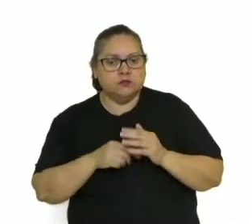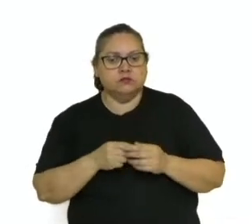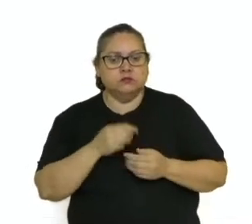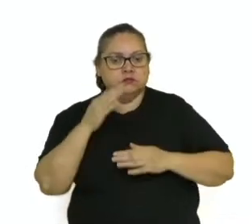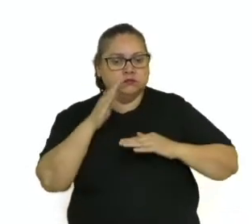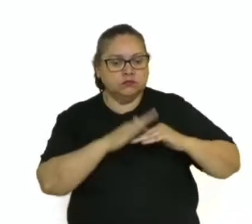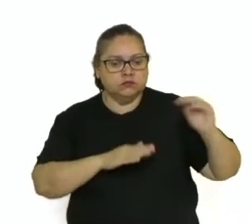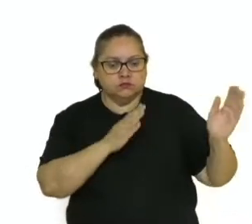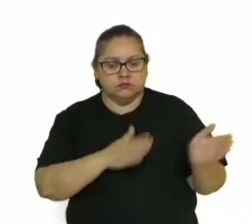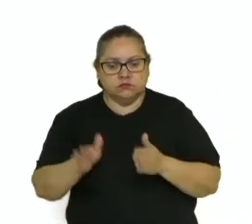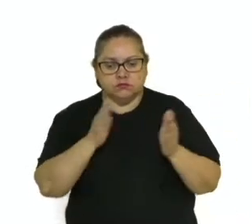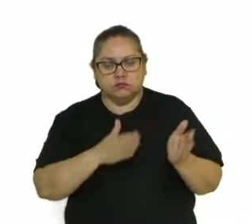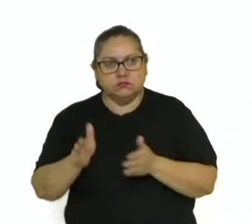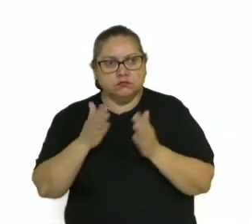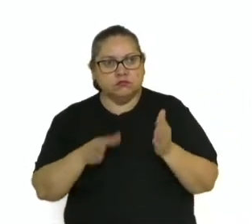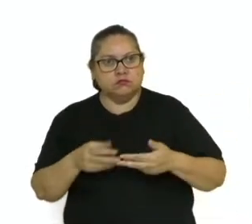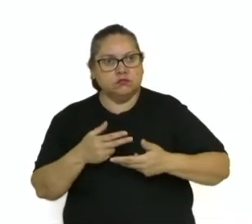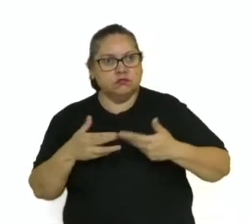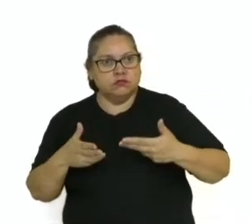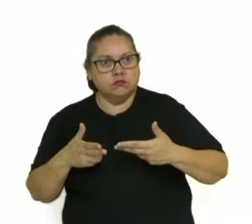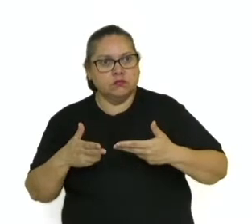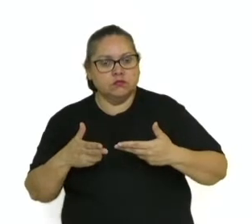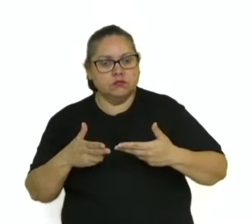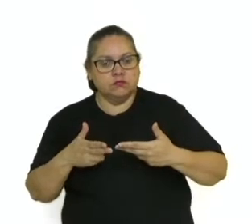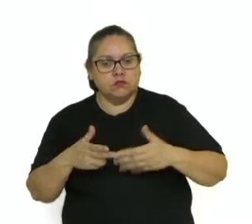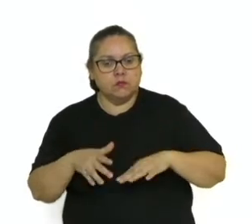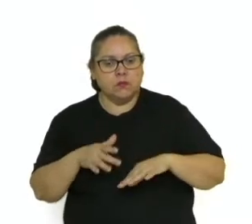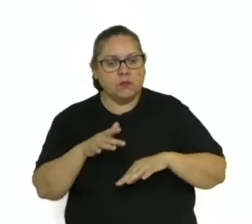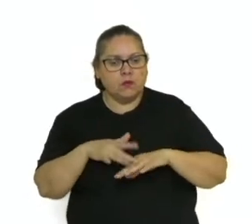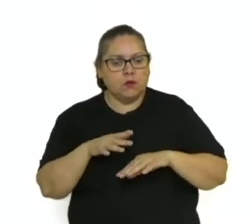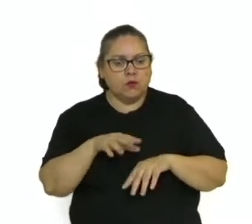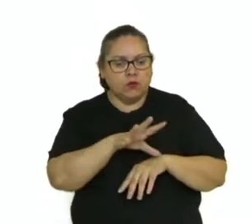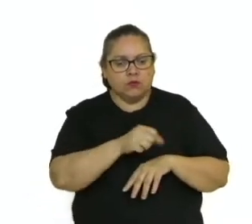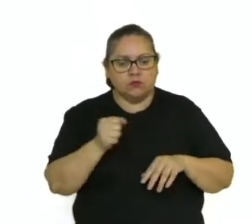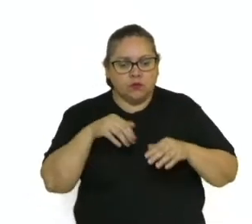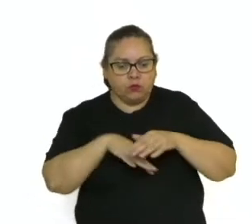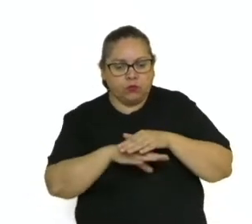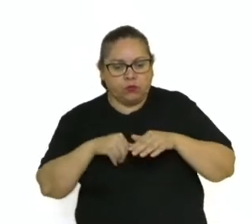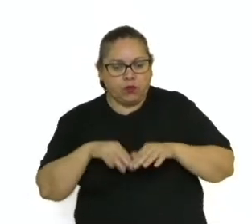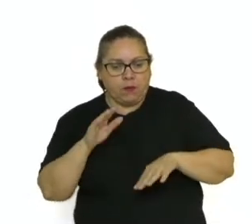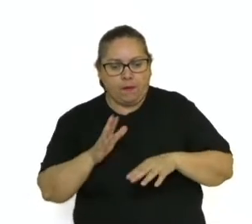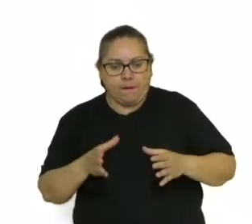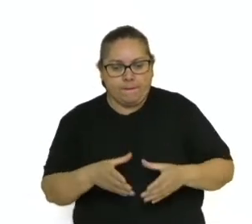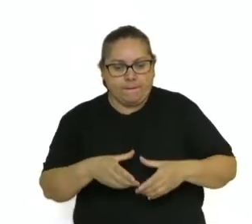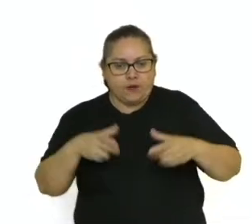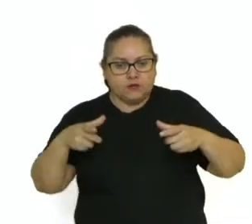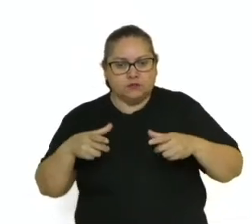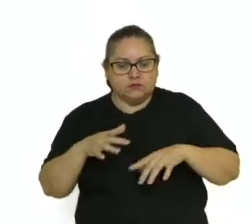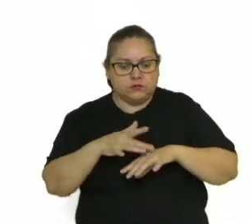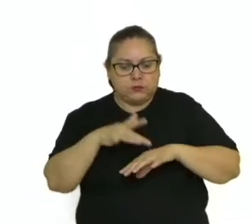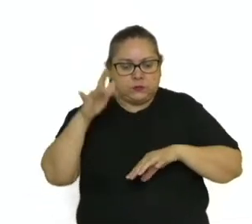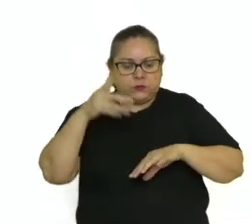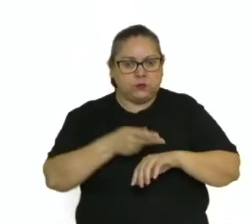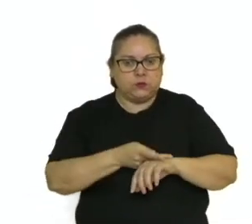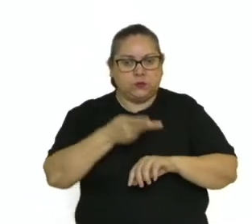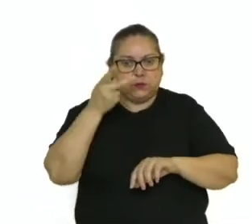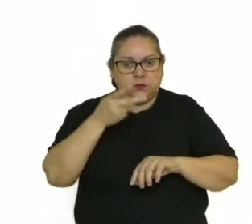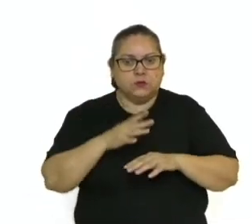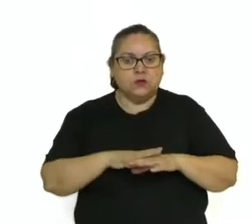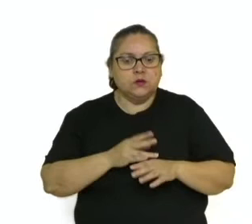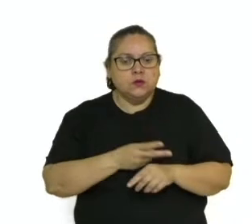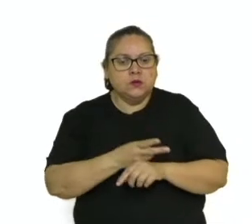de mercadorias manufaturadas, o metalismo, que seria o acúmulo máximo de metais preciosos, e a busca